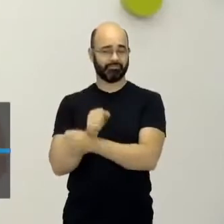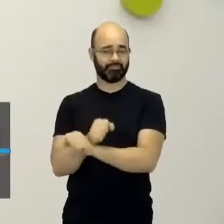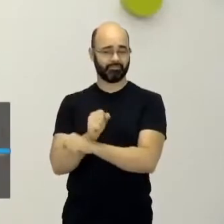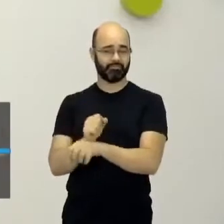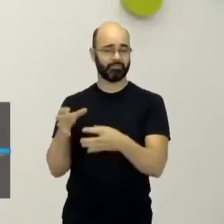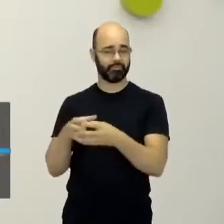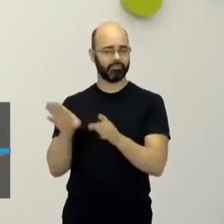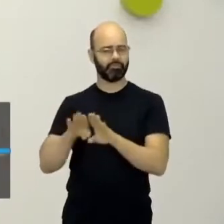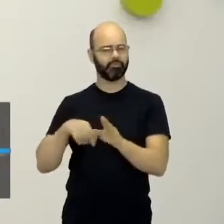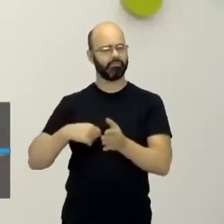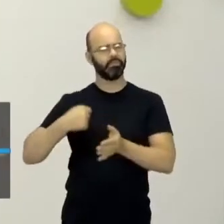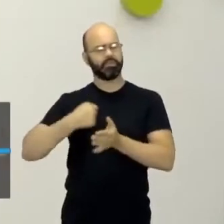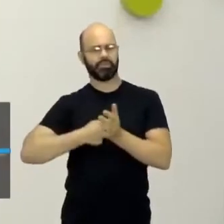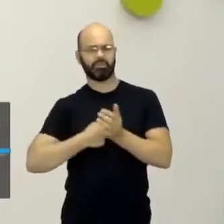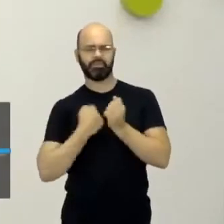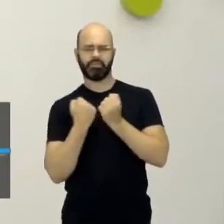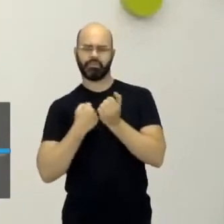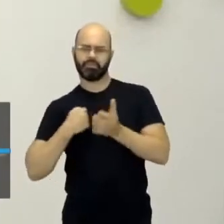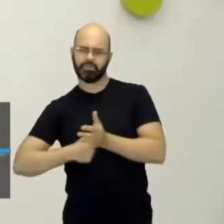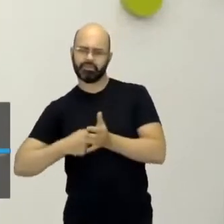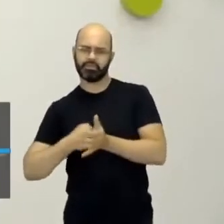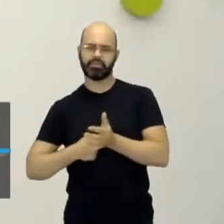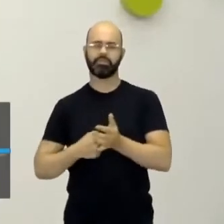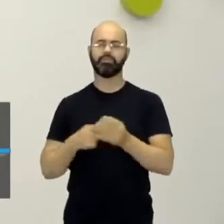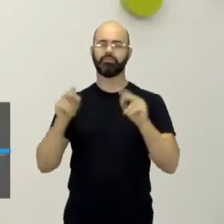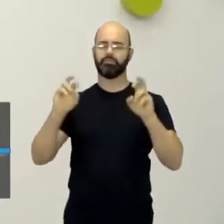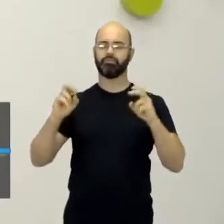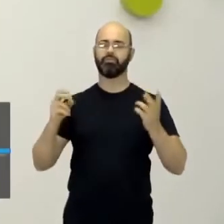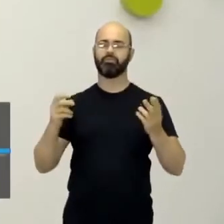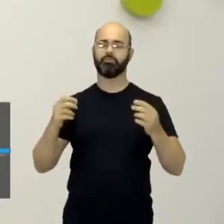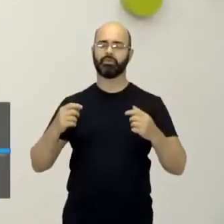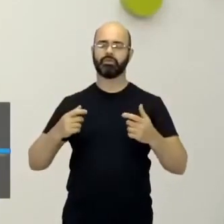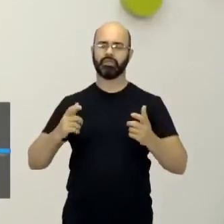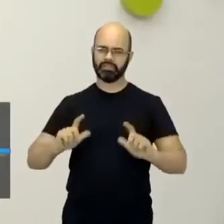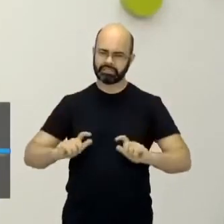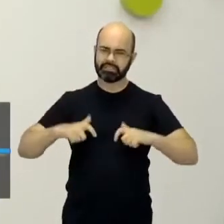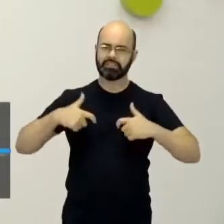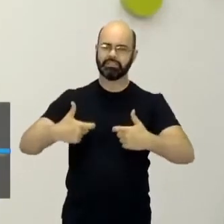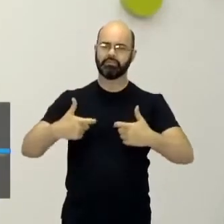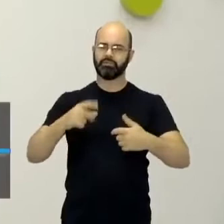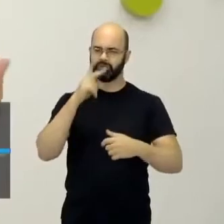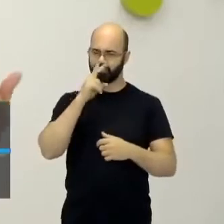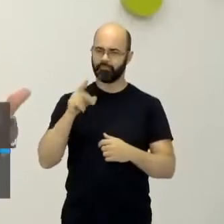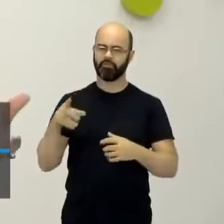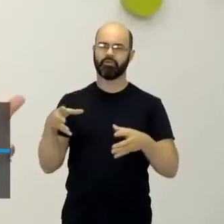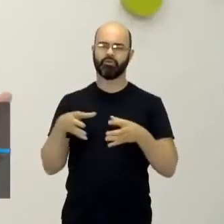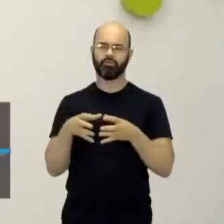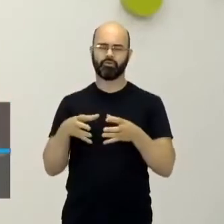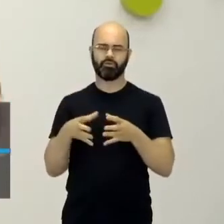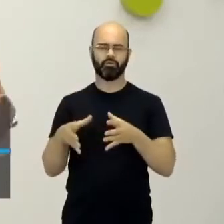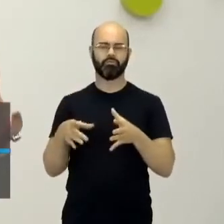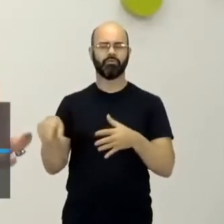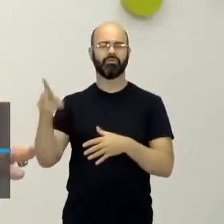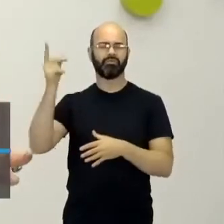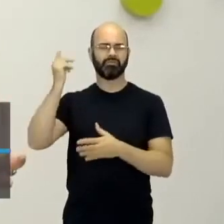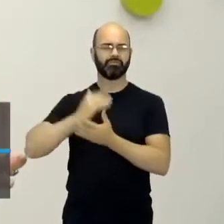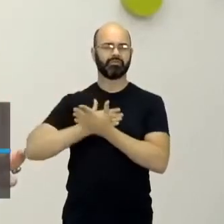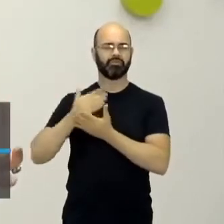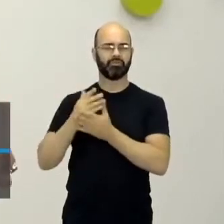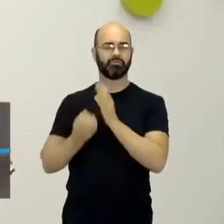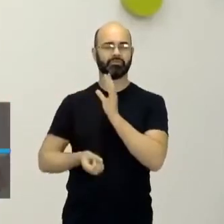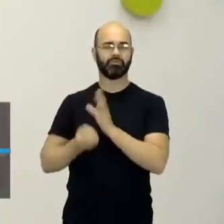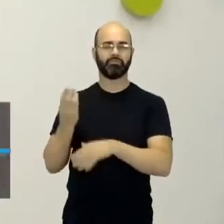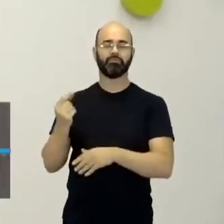existiu também resistência. Vamos falar de luta, luta histórica, luta que começa lá na escravidão na